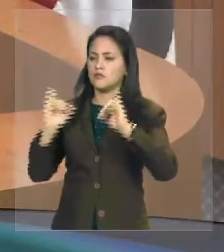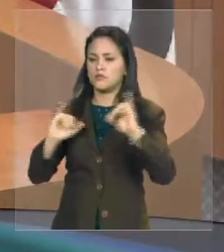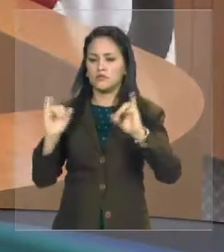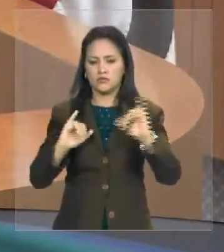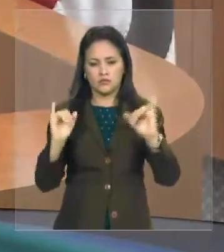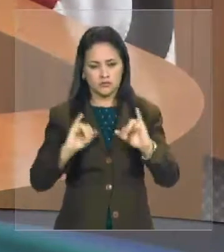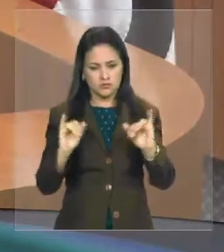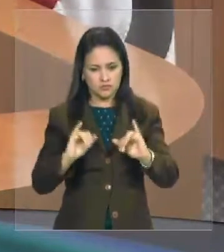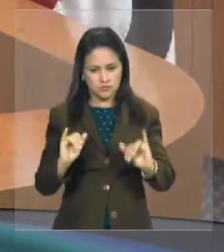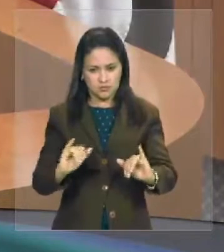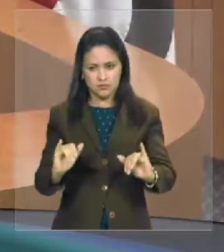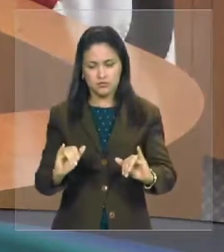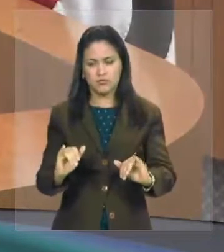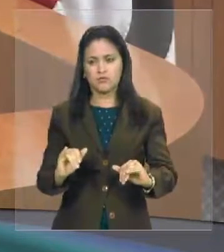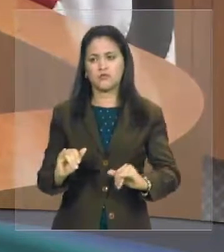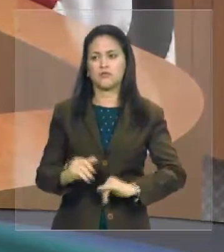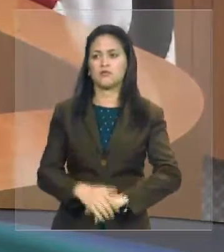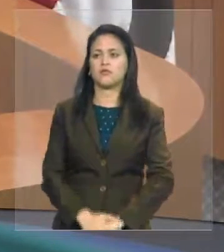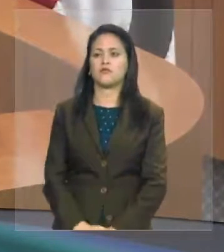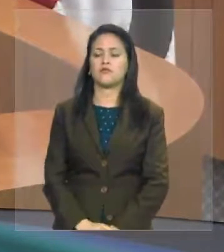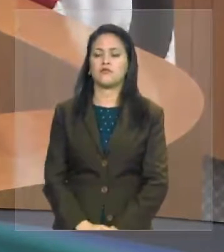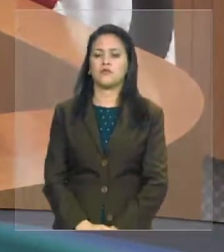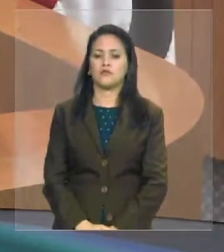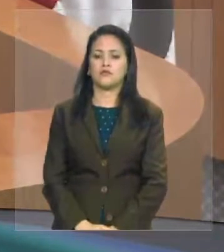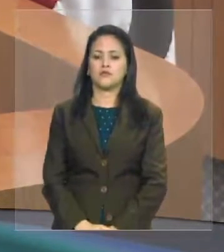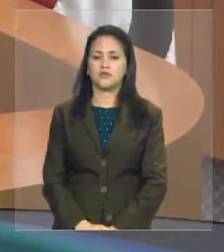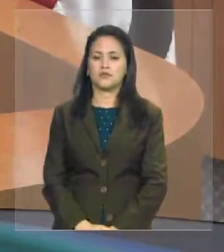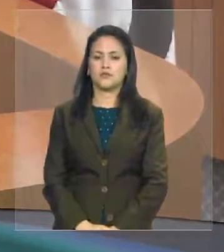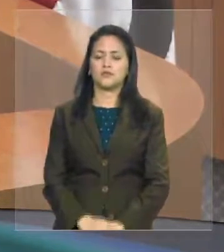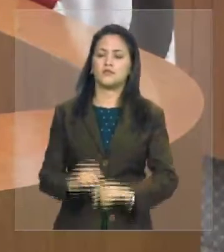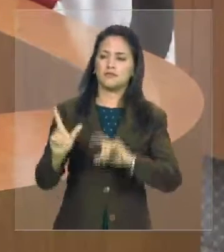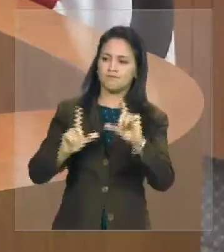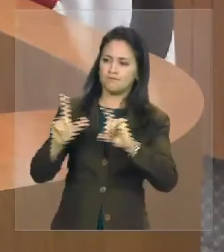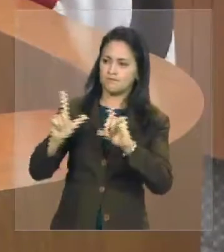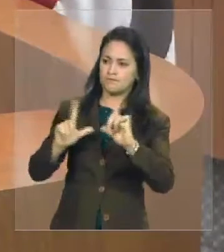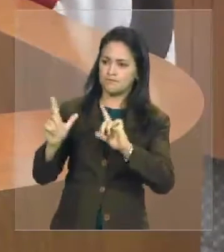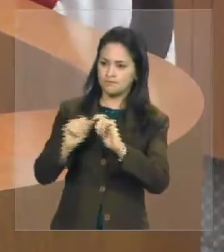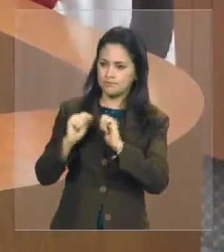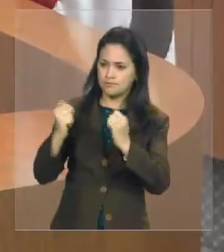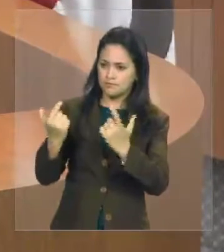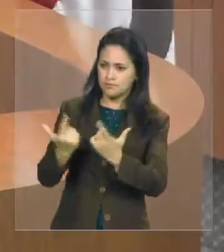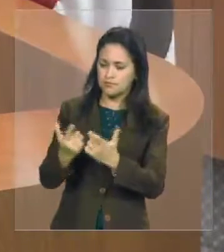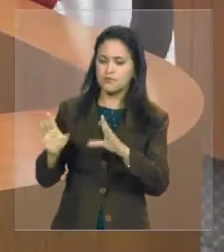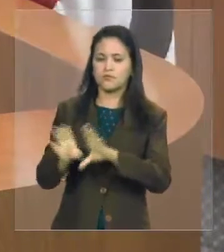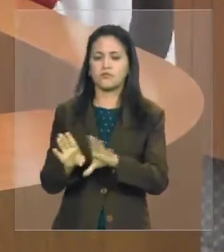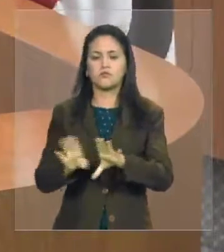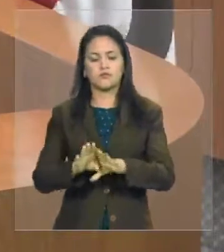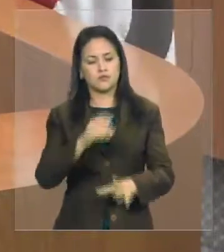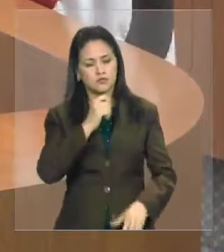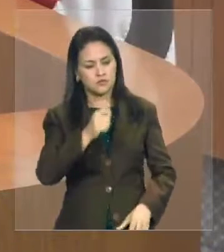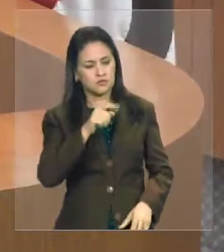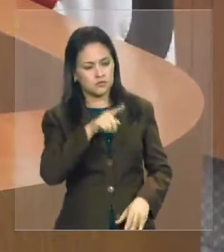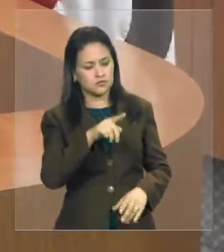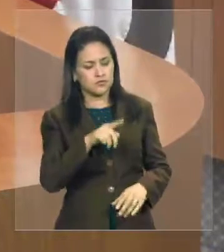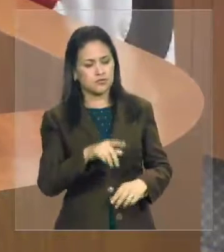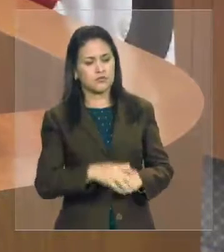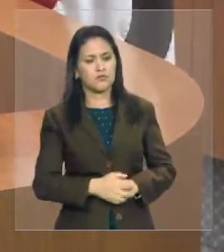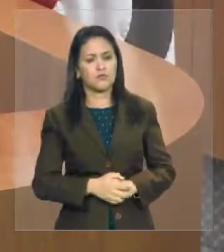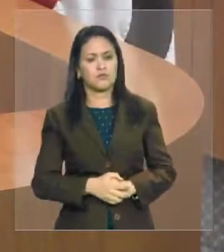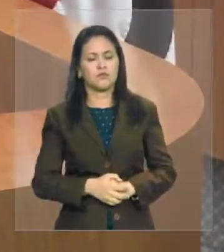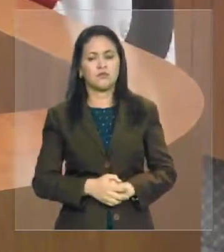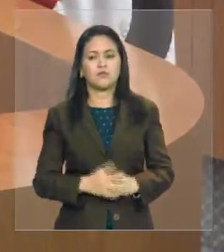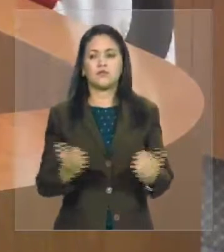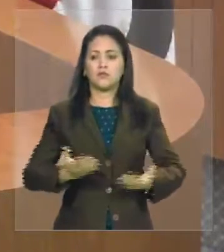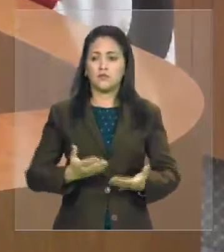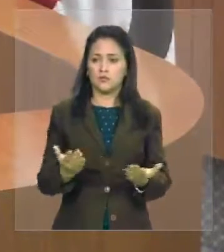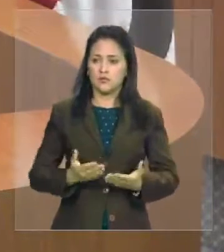dos colegas da imprensa, através da TV Assembleia, que a cada dia tem mais audiência, e agora através dos